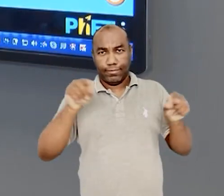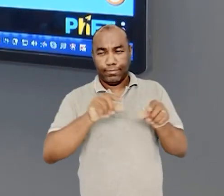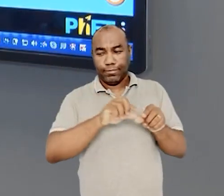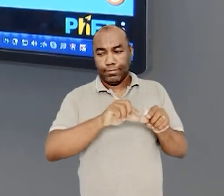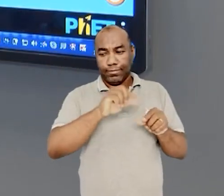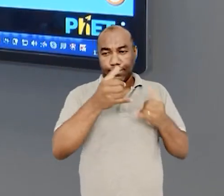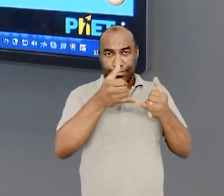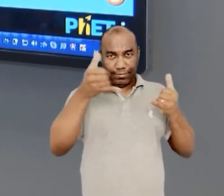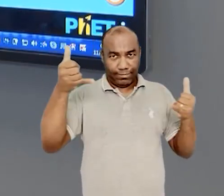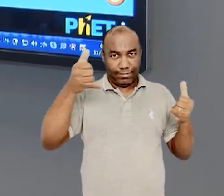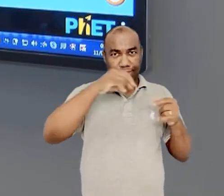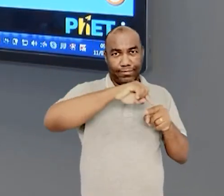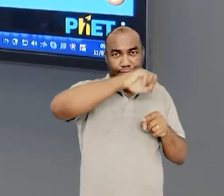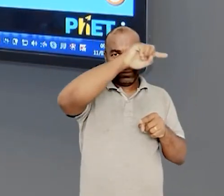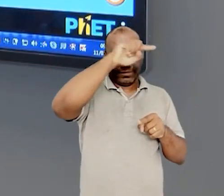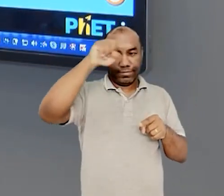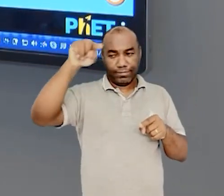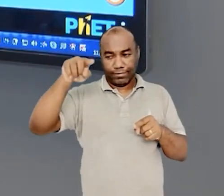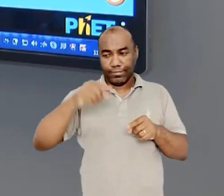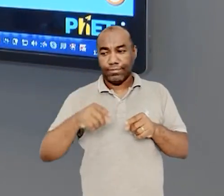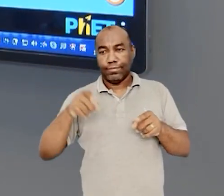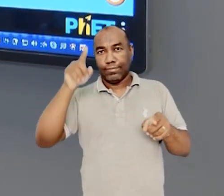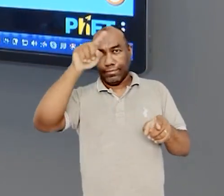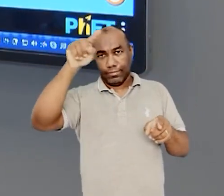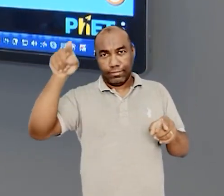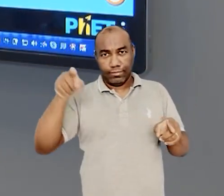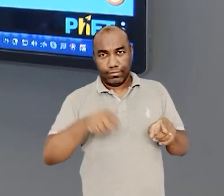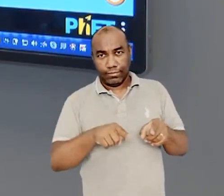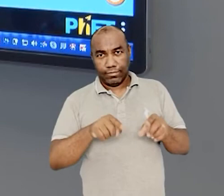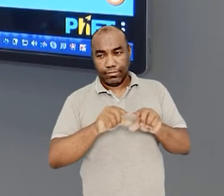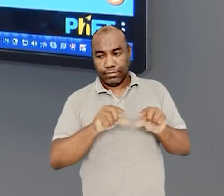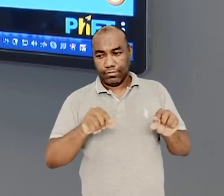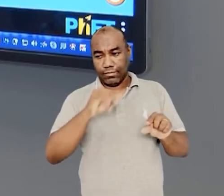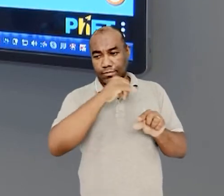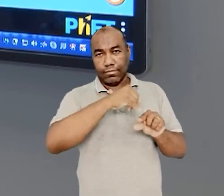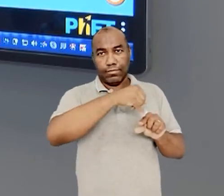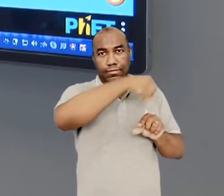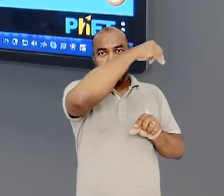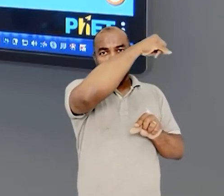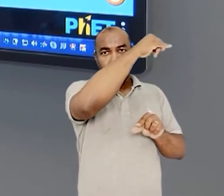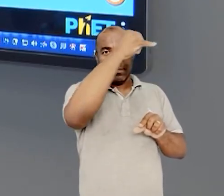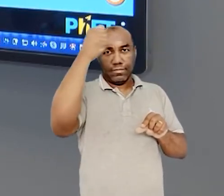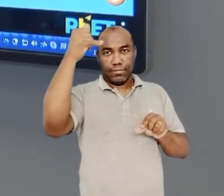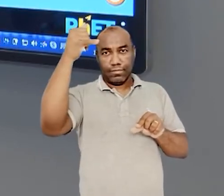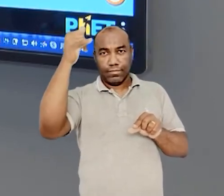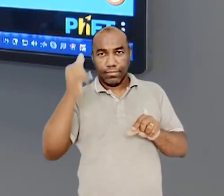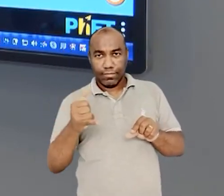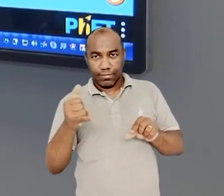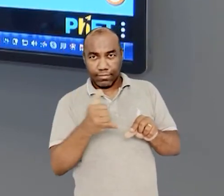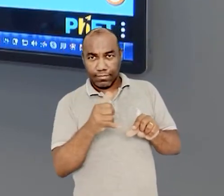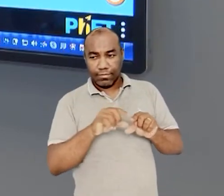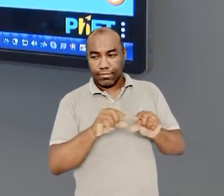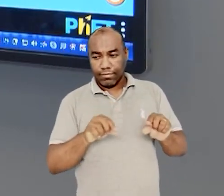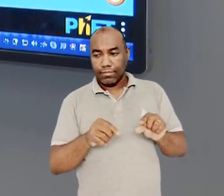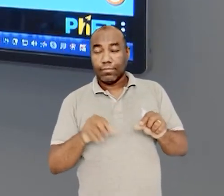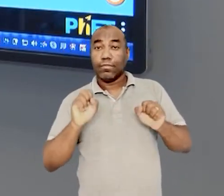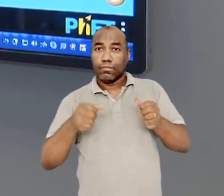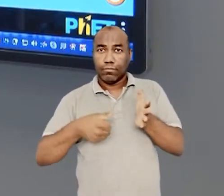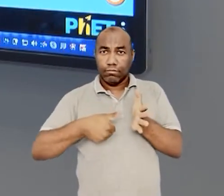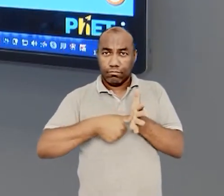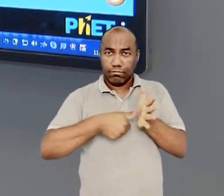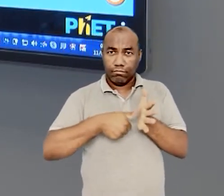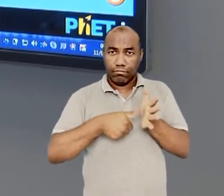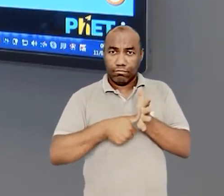o fiozinho, que é o condutor, fechar o circuito elétrico, eu poderia colocar aqui um interruptor, que é uma